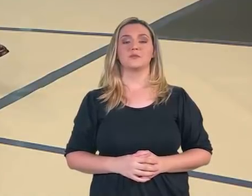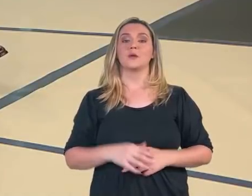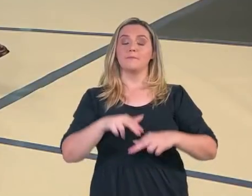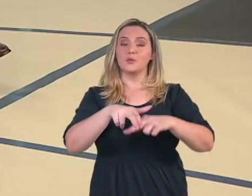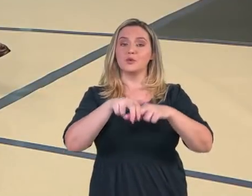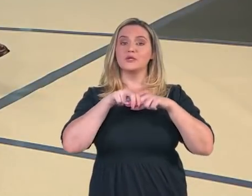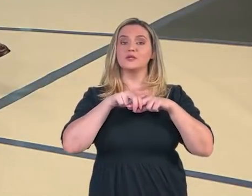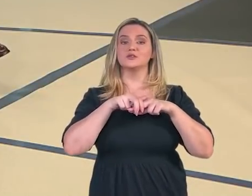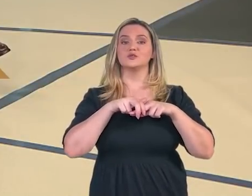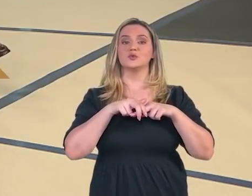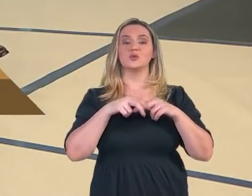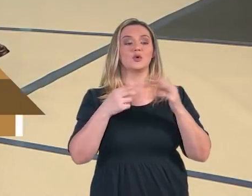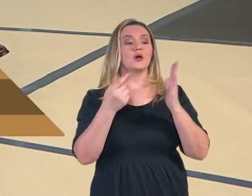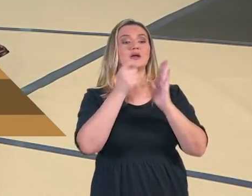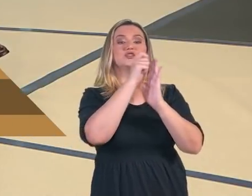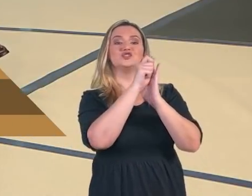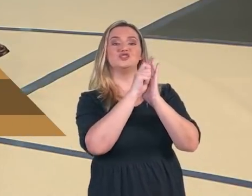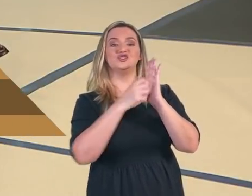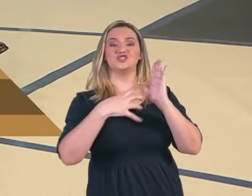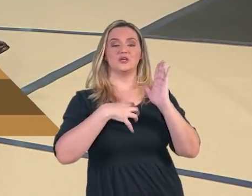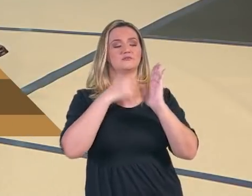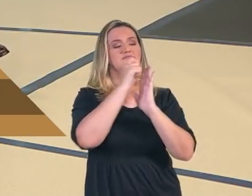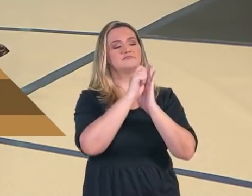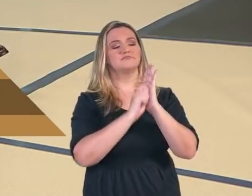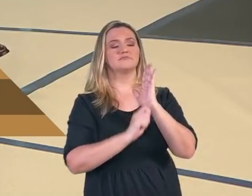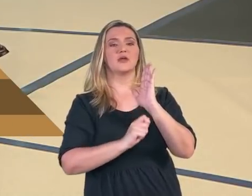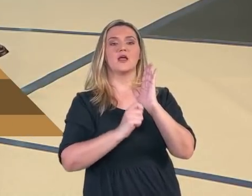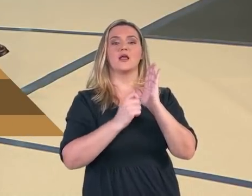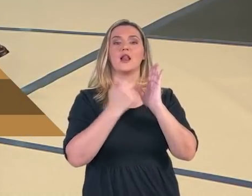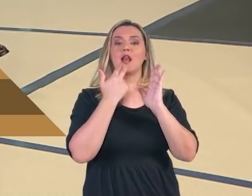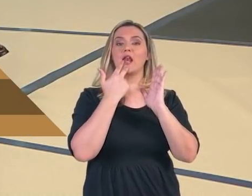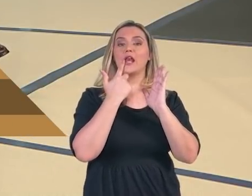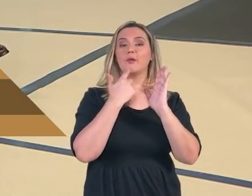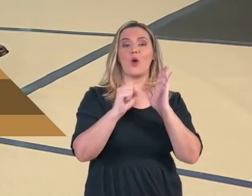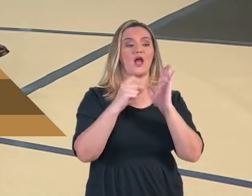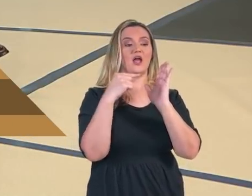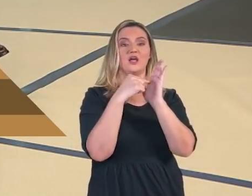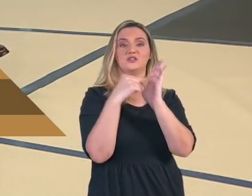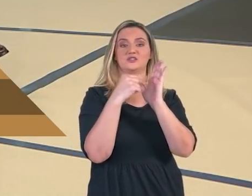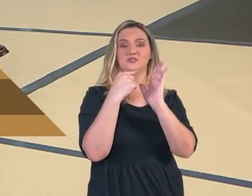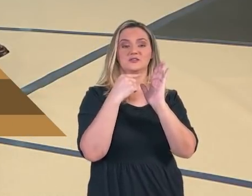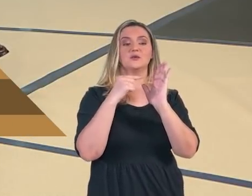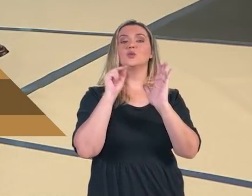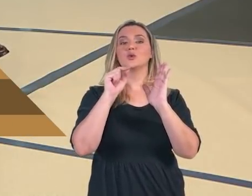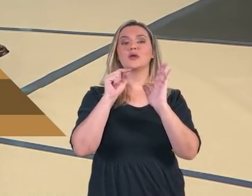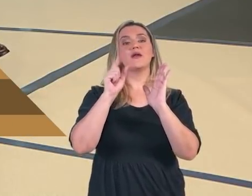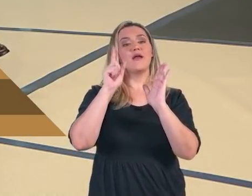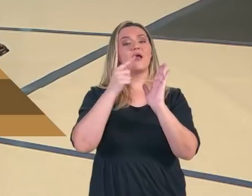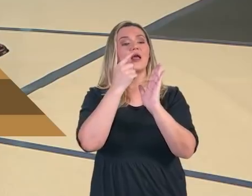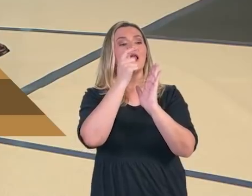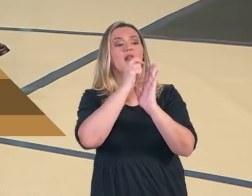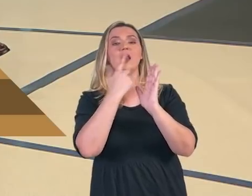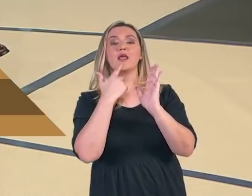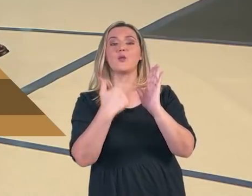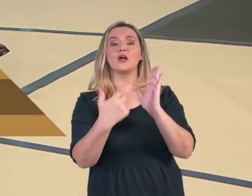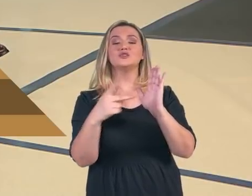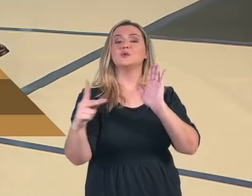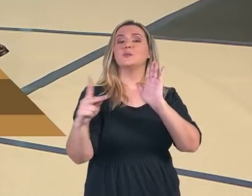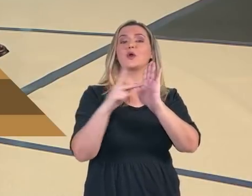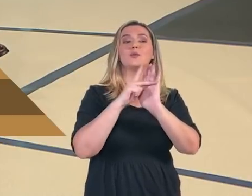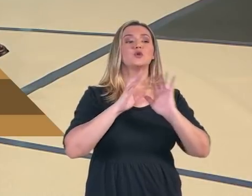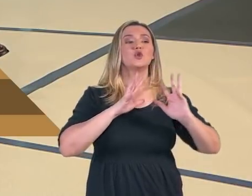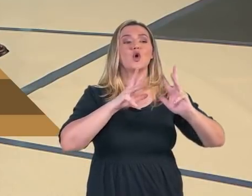por isso que a linguagem de Daniel, inspirada por Deus, é claro, foi propositalmente universalista. Note que no livro de